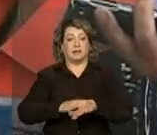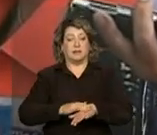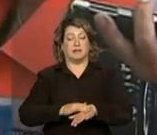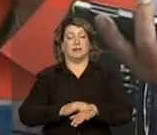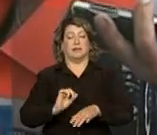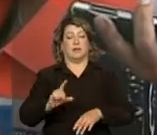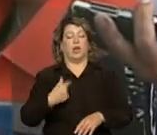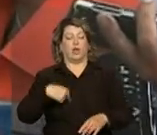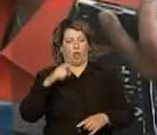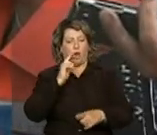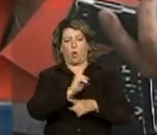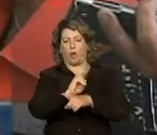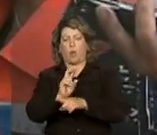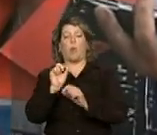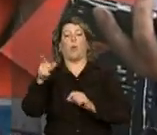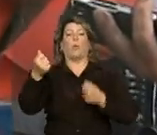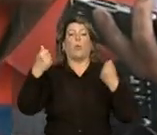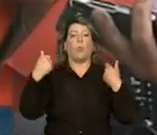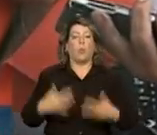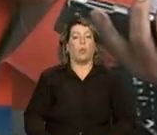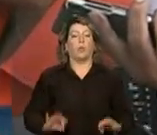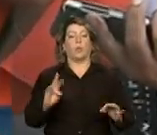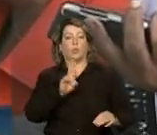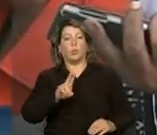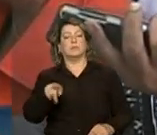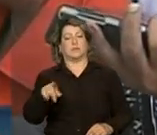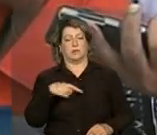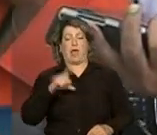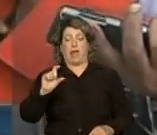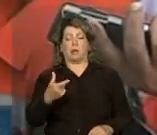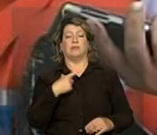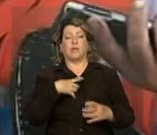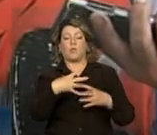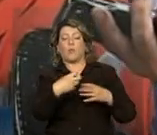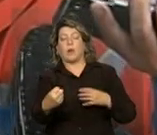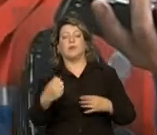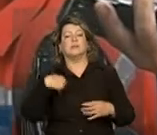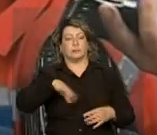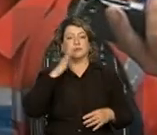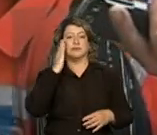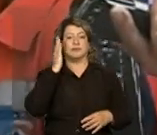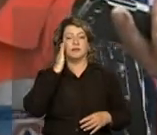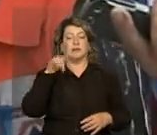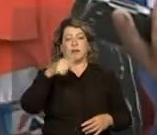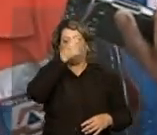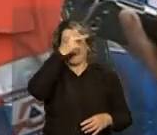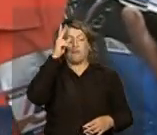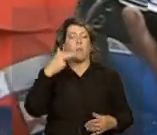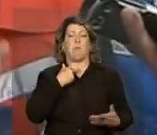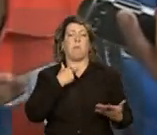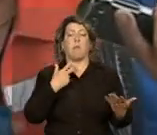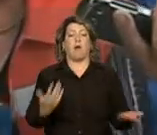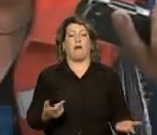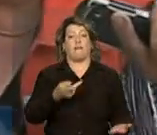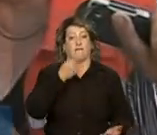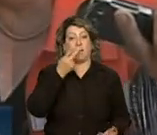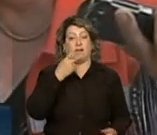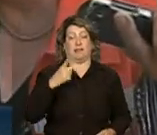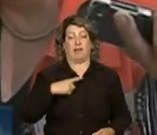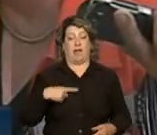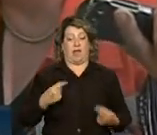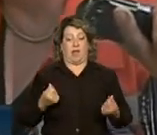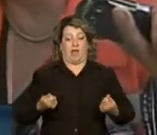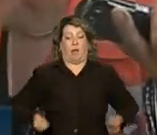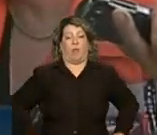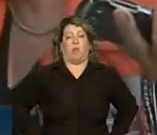gente controla o que o prefeito vai gastar, porque o cartão registra. Então o prefeito não pode falar que tá